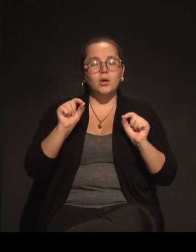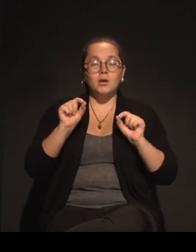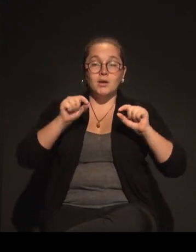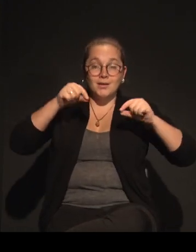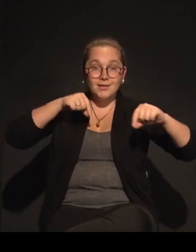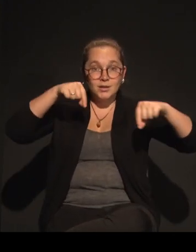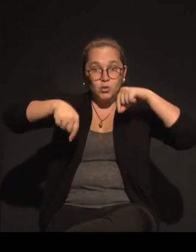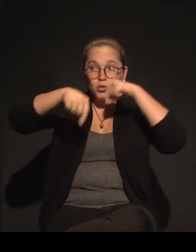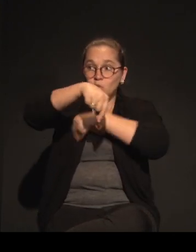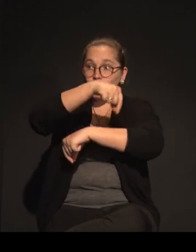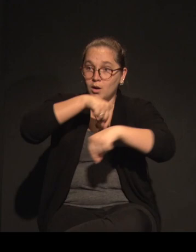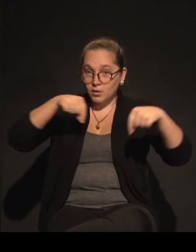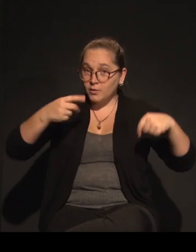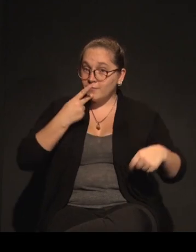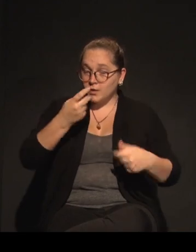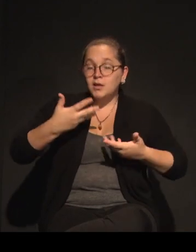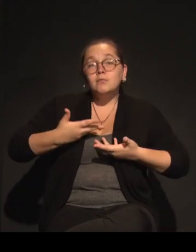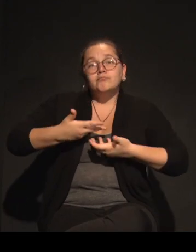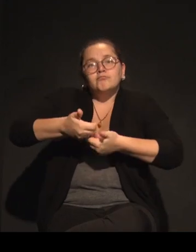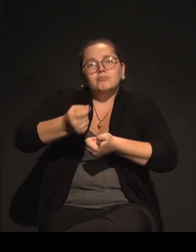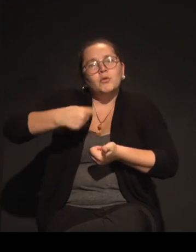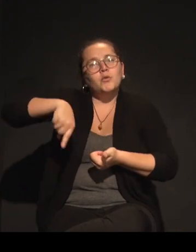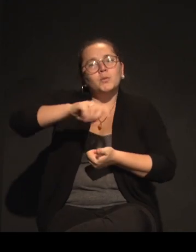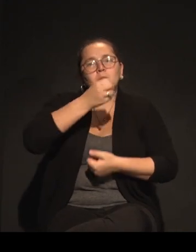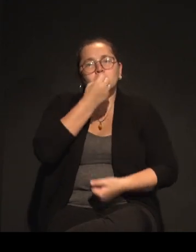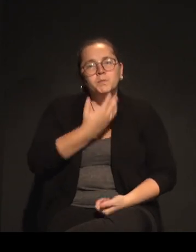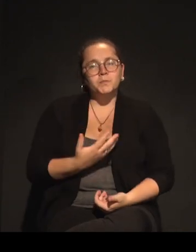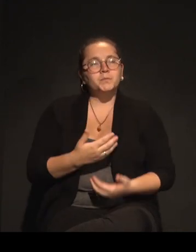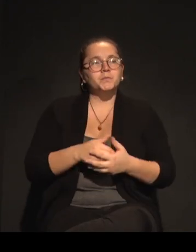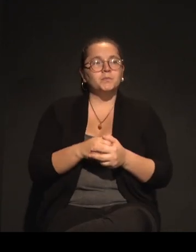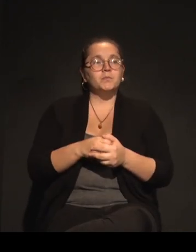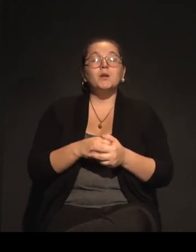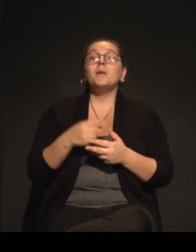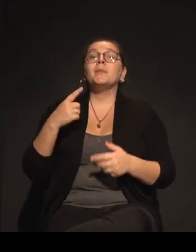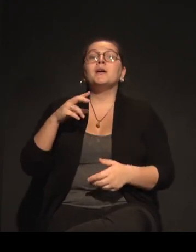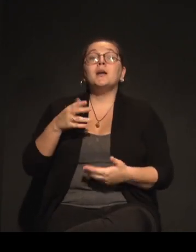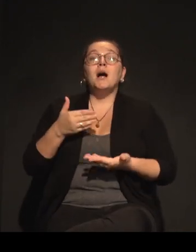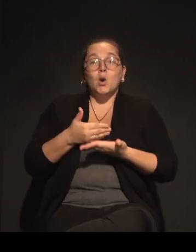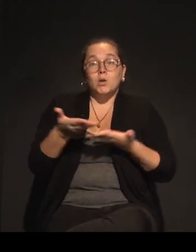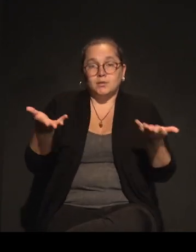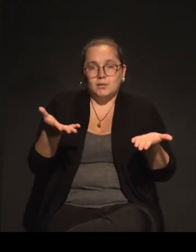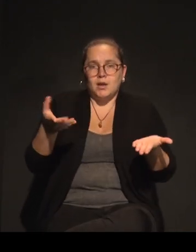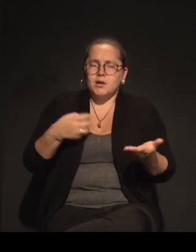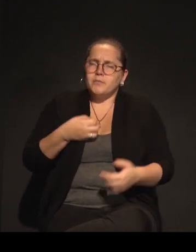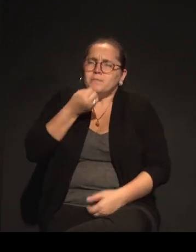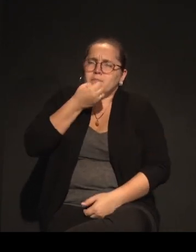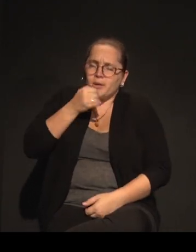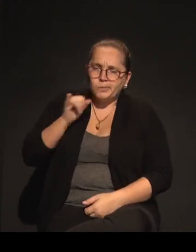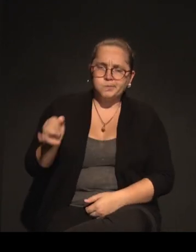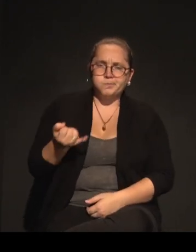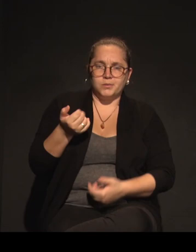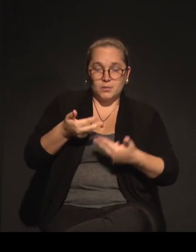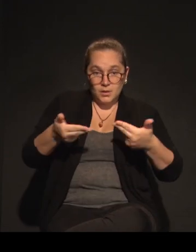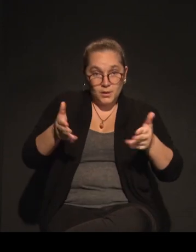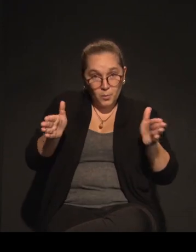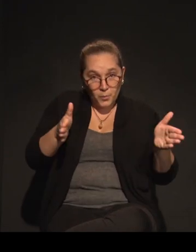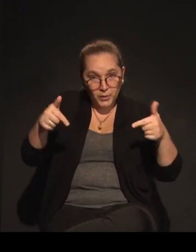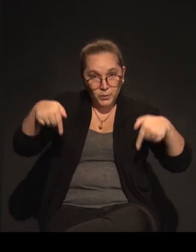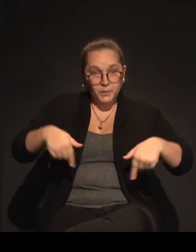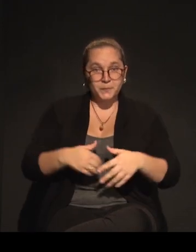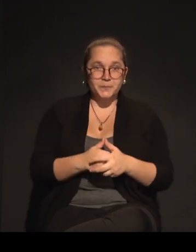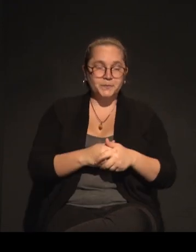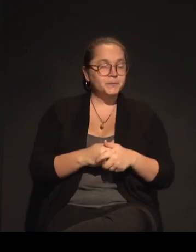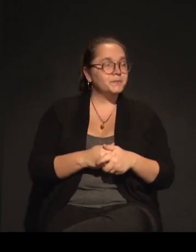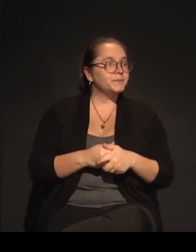como eu falei de boas vindas para que a gente é usufrua bem e se esses momentos